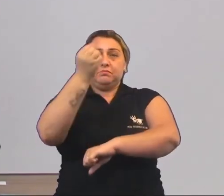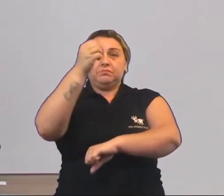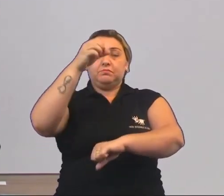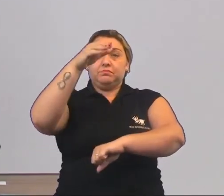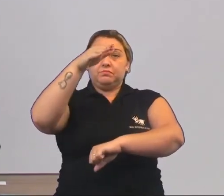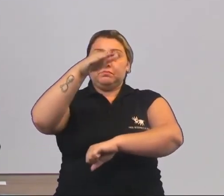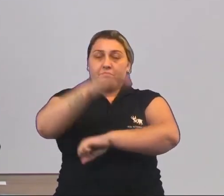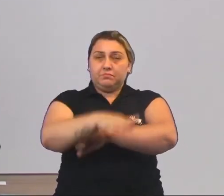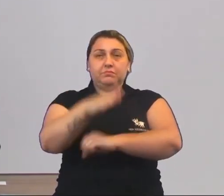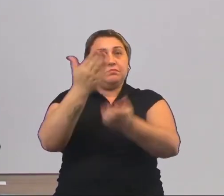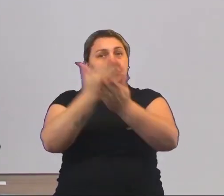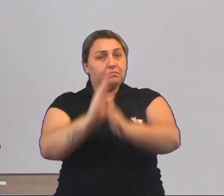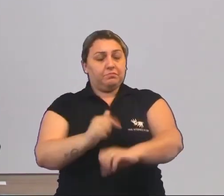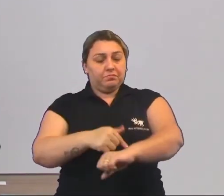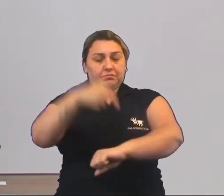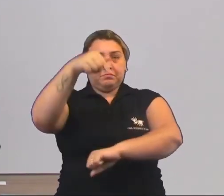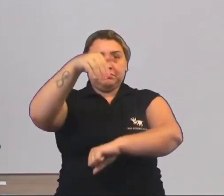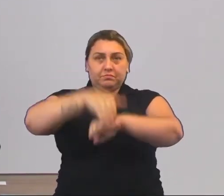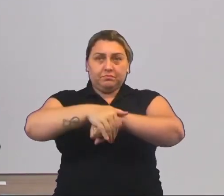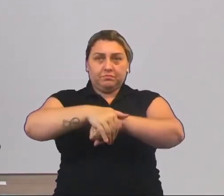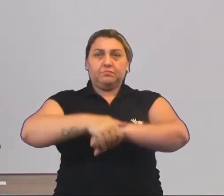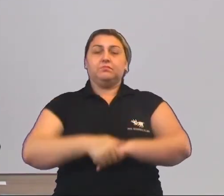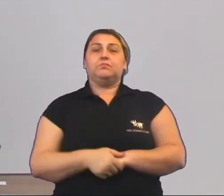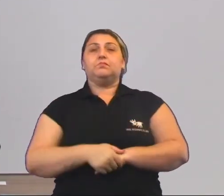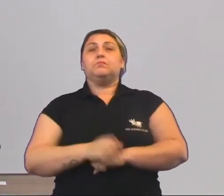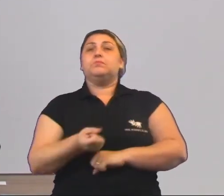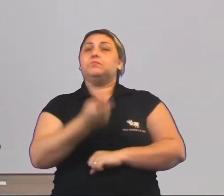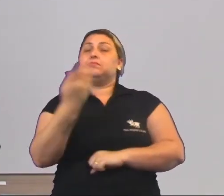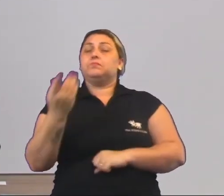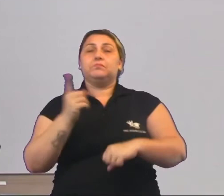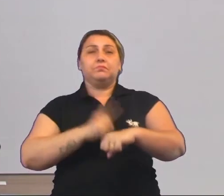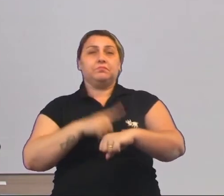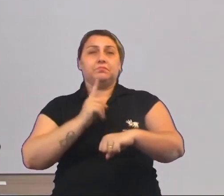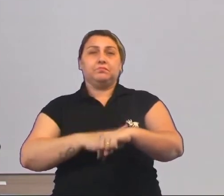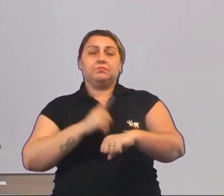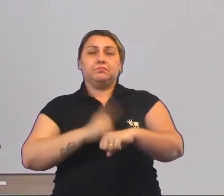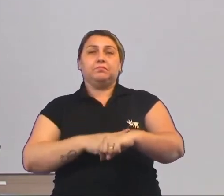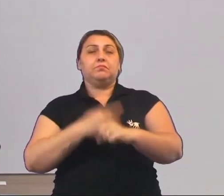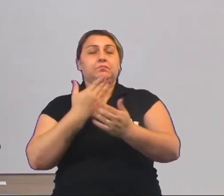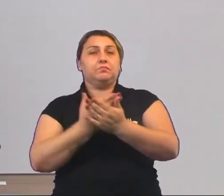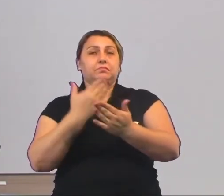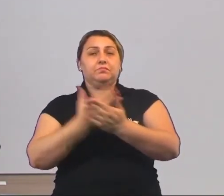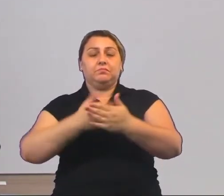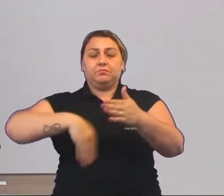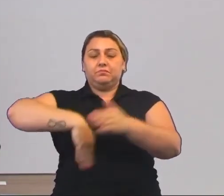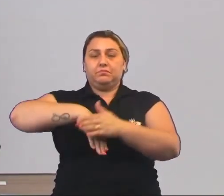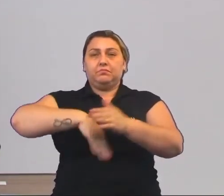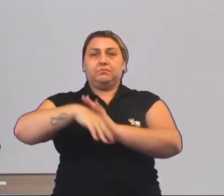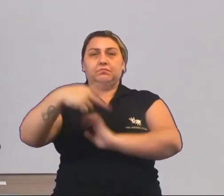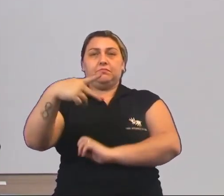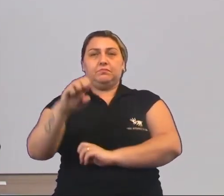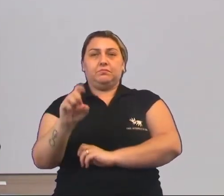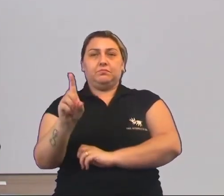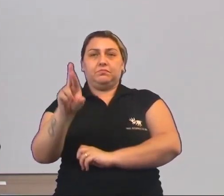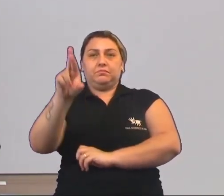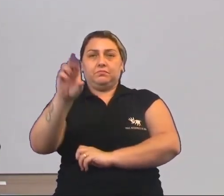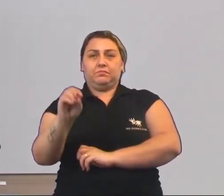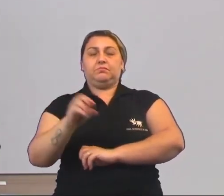horas e termina às 19. Quanto tempo dura a aula de futebol de Pedro? Muito bem, então vamos lá.